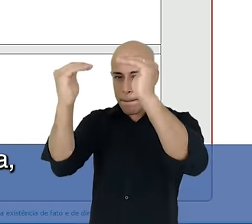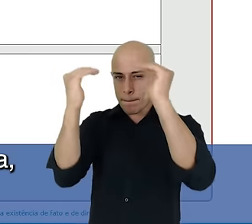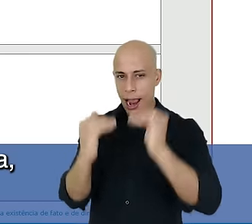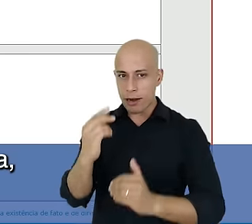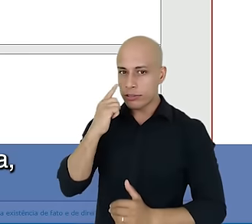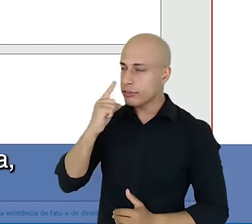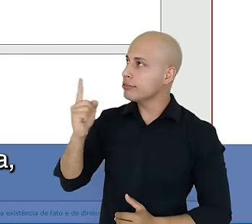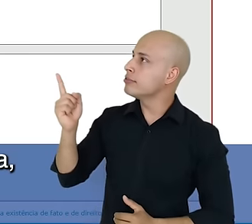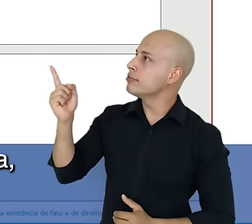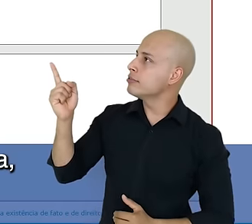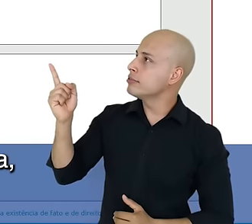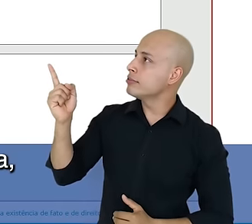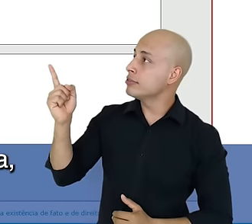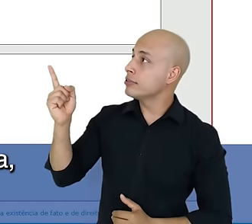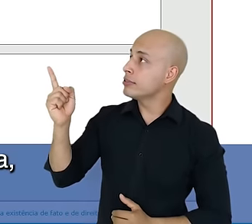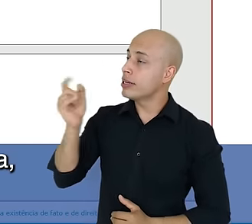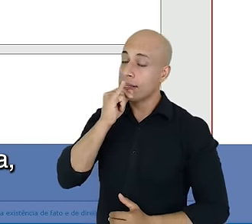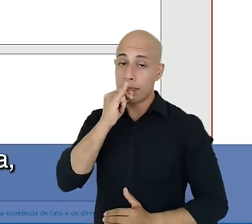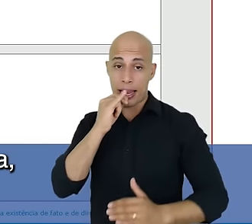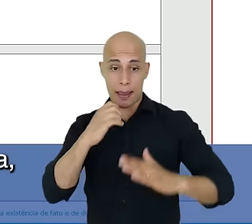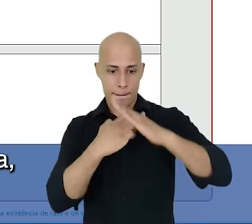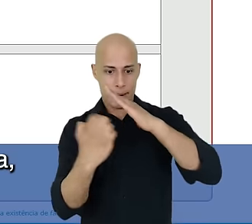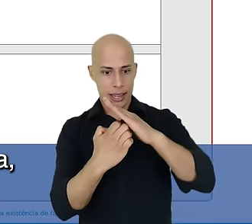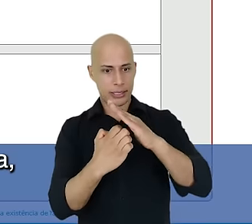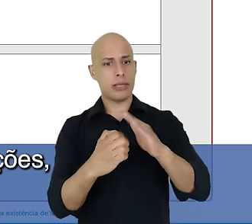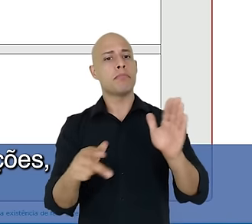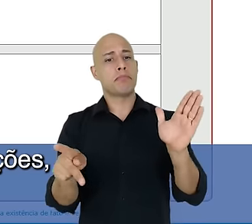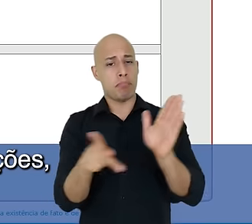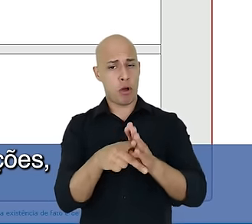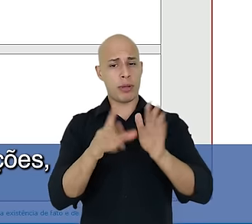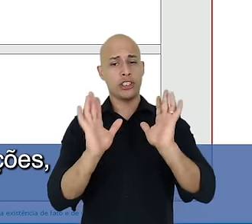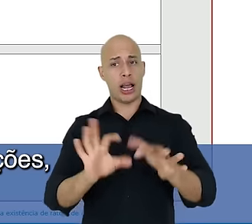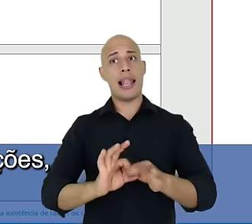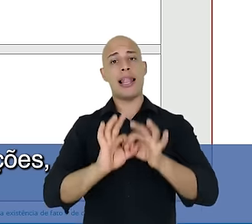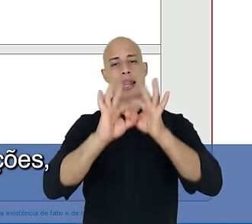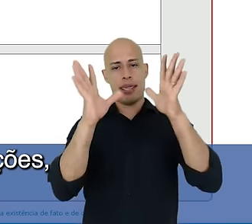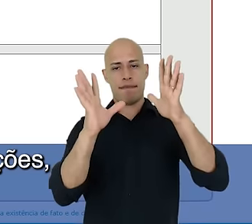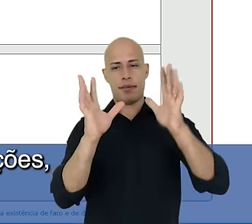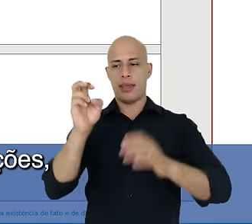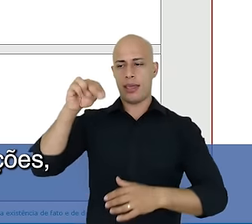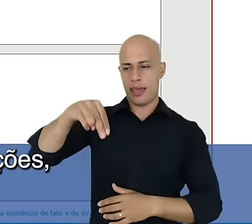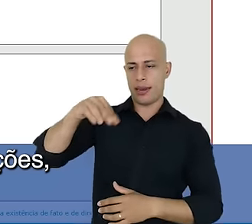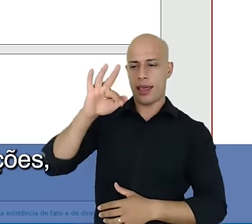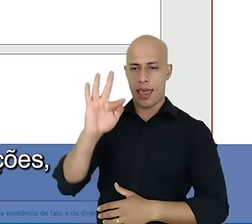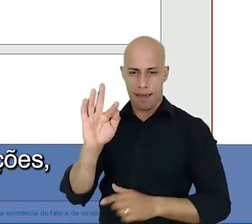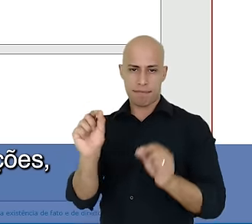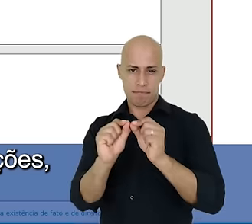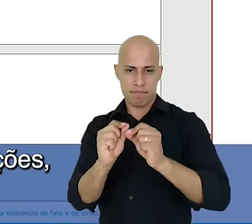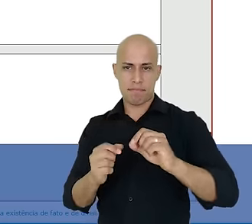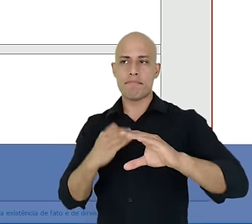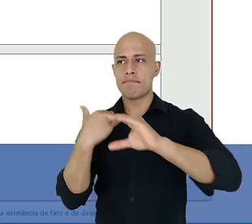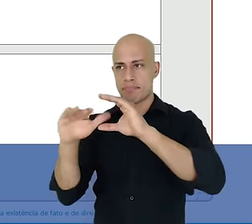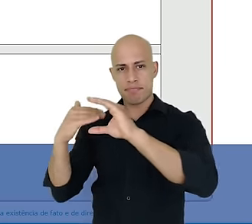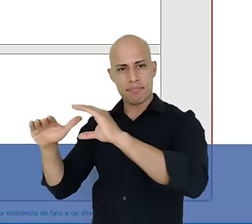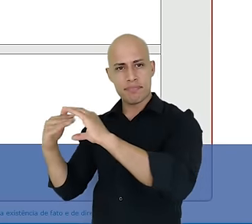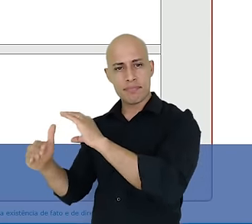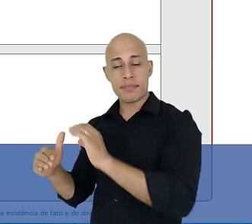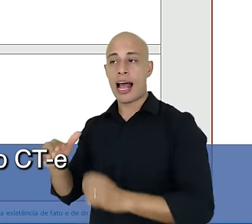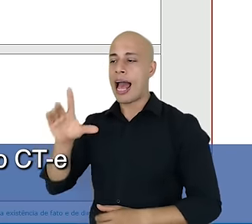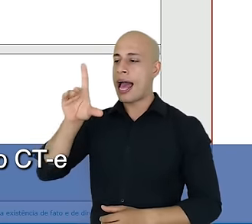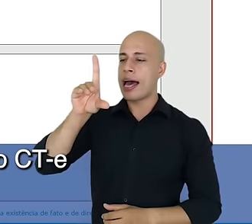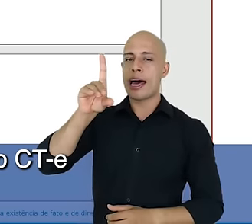é já está autorizada credenciada a emitir nota já aparece a informação de informações data de credenciamento data de